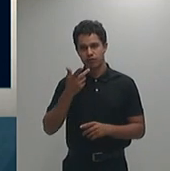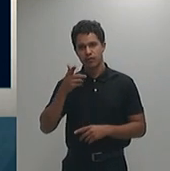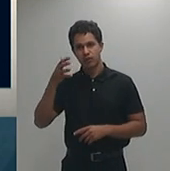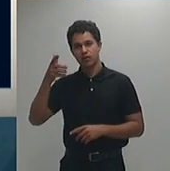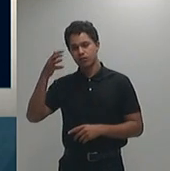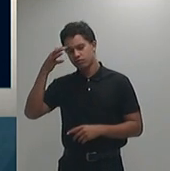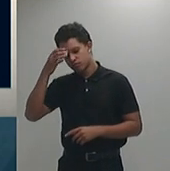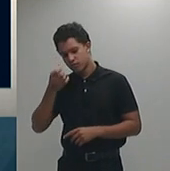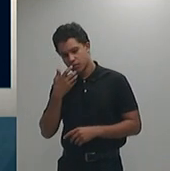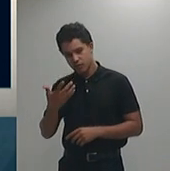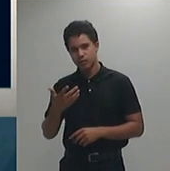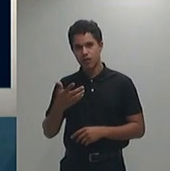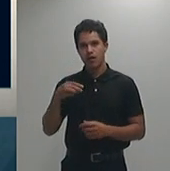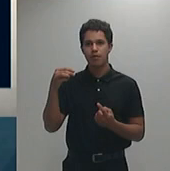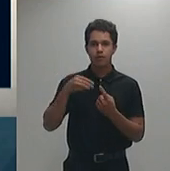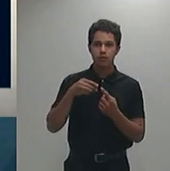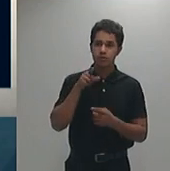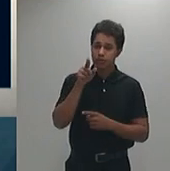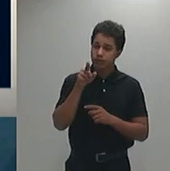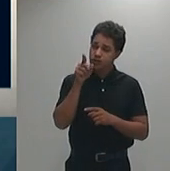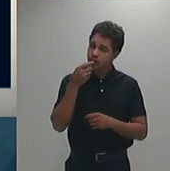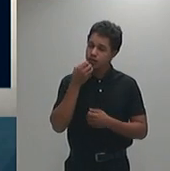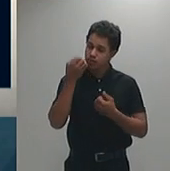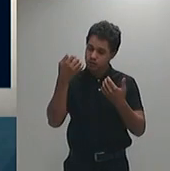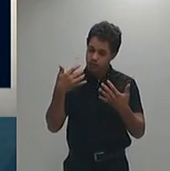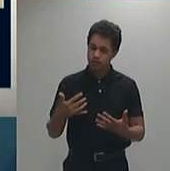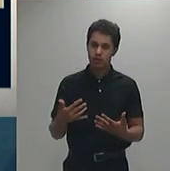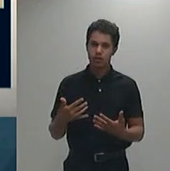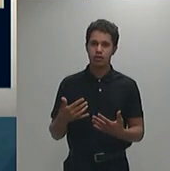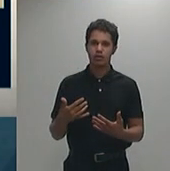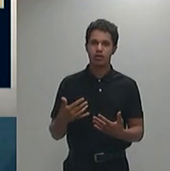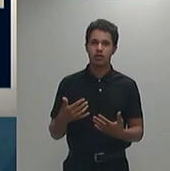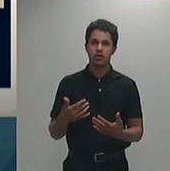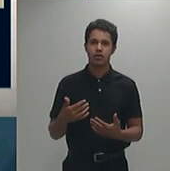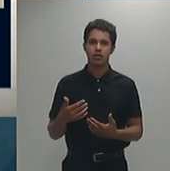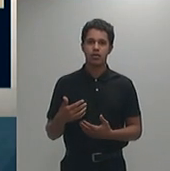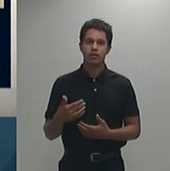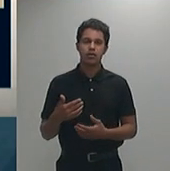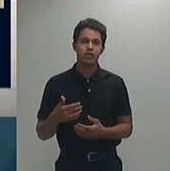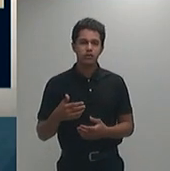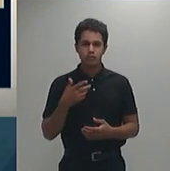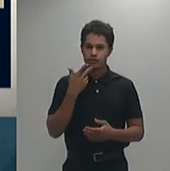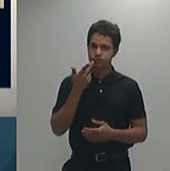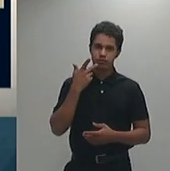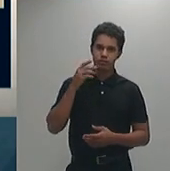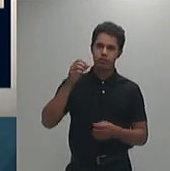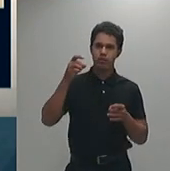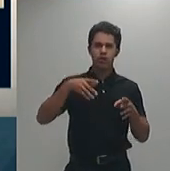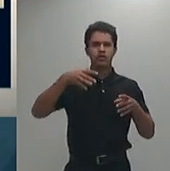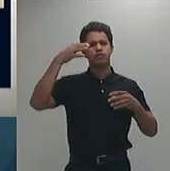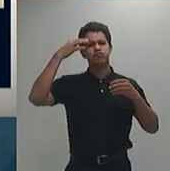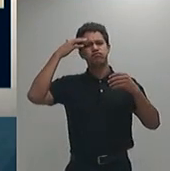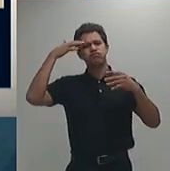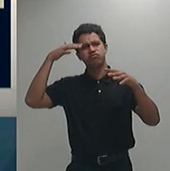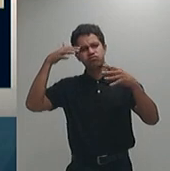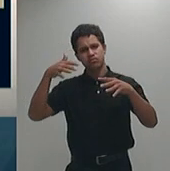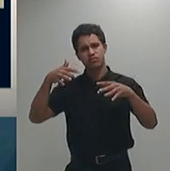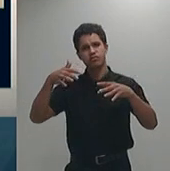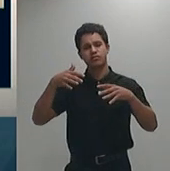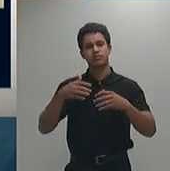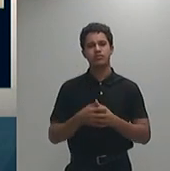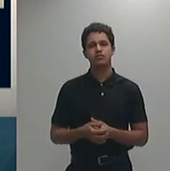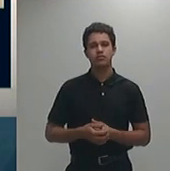Eu compreendo que vossa excelência está dizendo eu sou trazendo pode dela não é muito